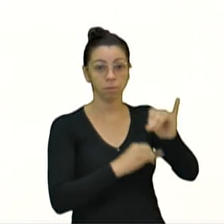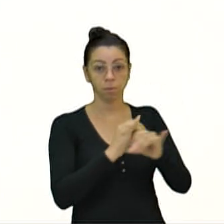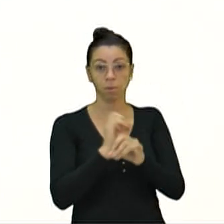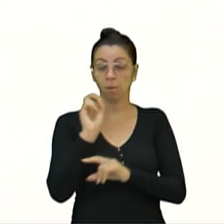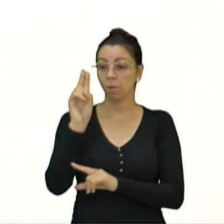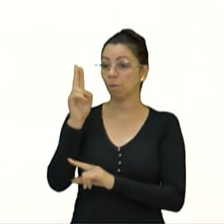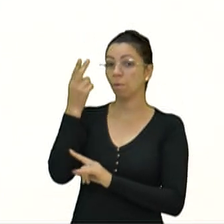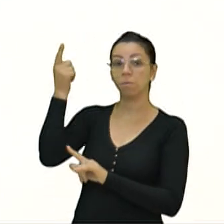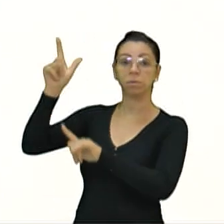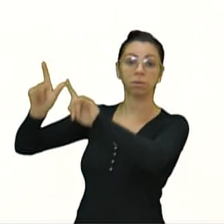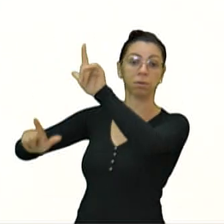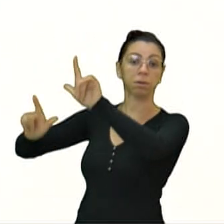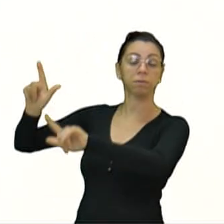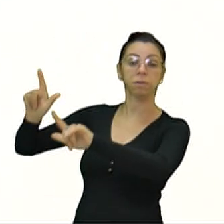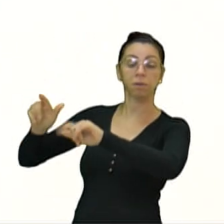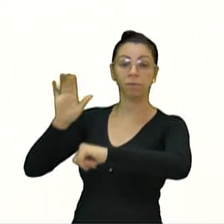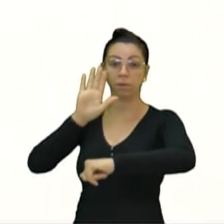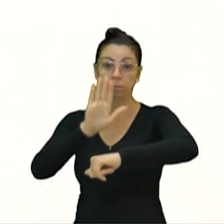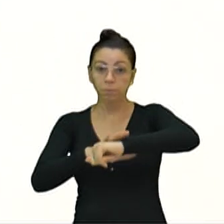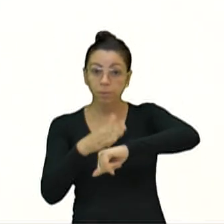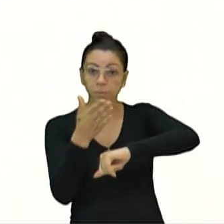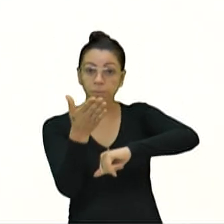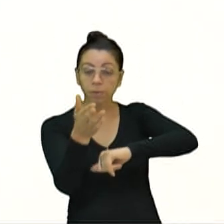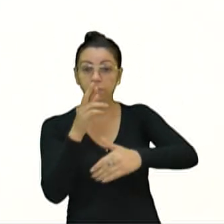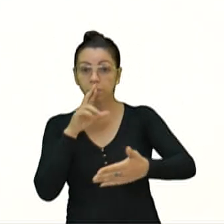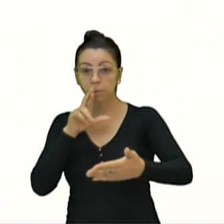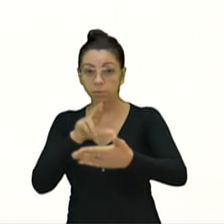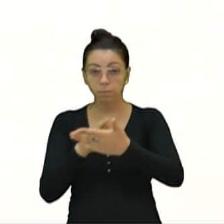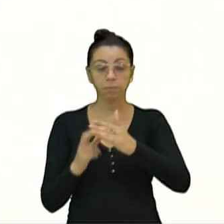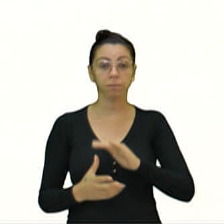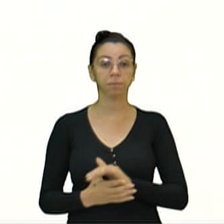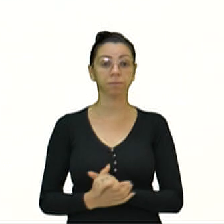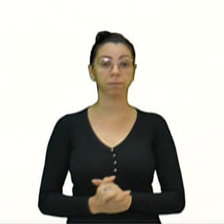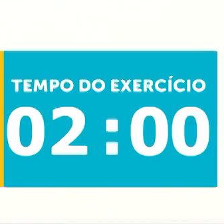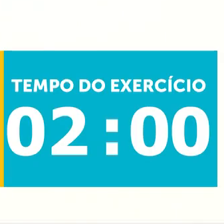televisão? Eu vou dar um tempinho então para vocês poderem responder. Bora lá.